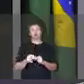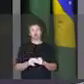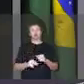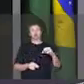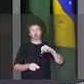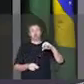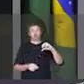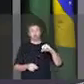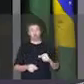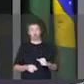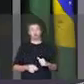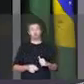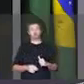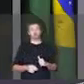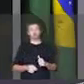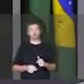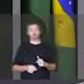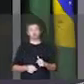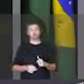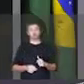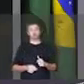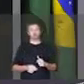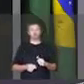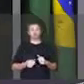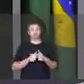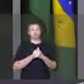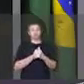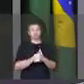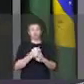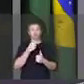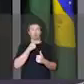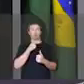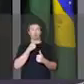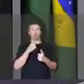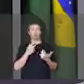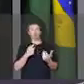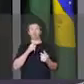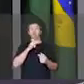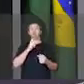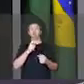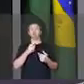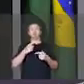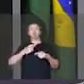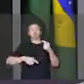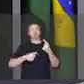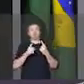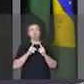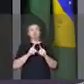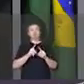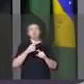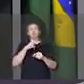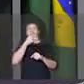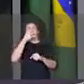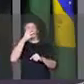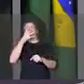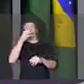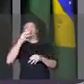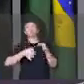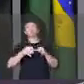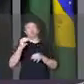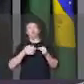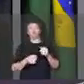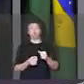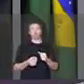Impedimento do réu acompanhar o seu julgamento. Ninguém pode ser impedido de acompanhar seu próprio julgamento sob pena